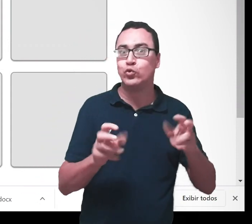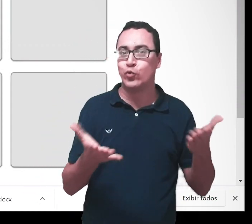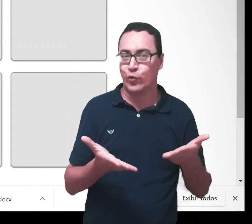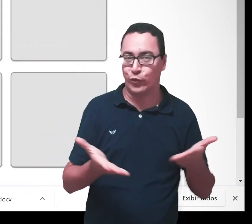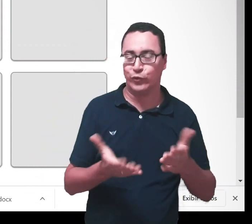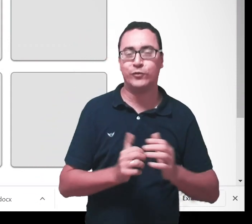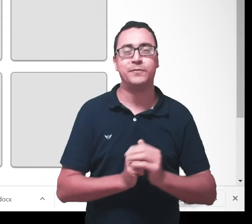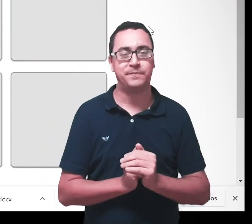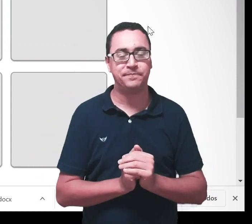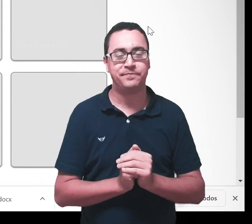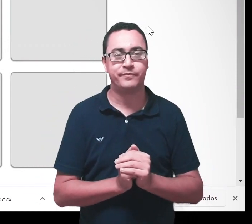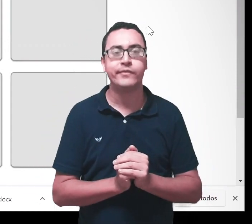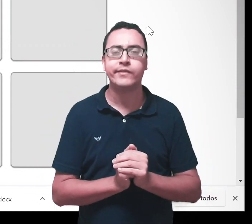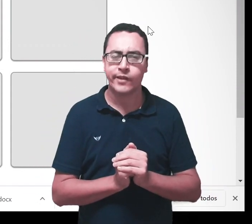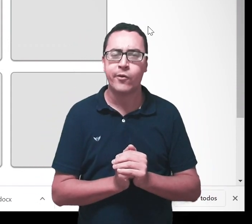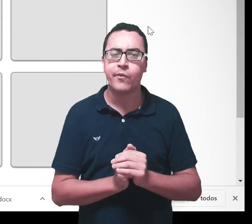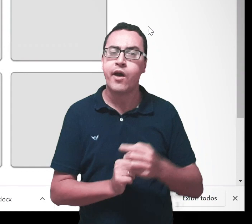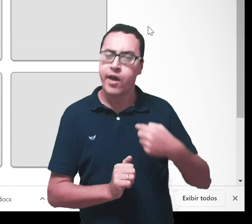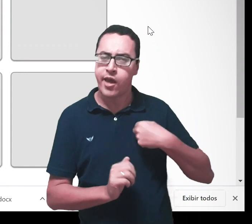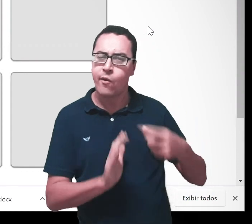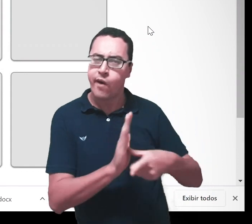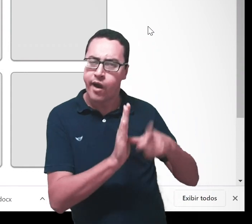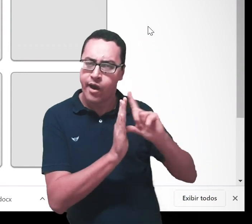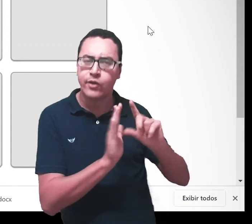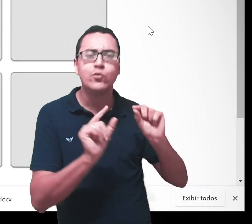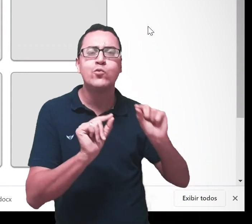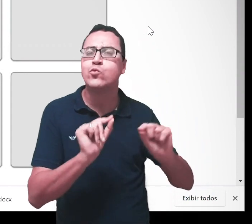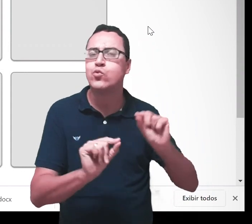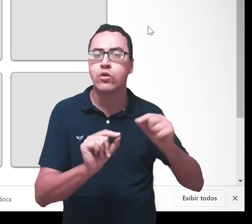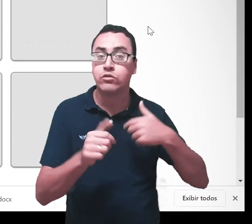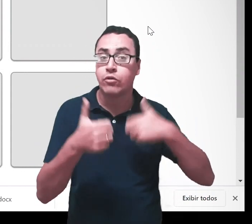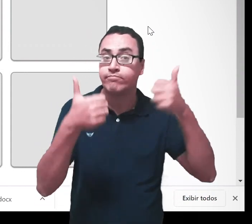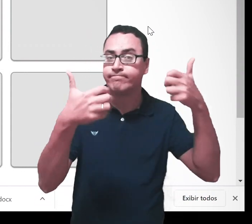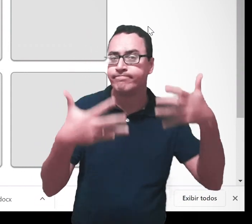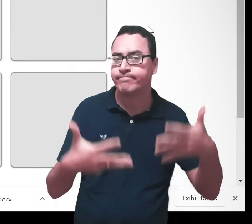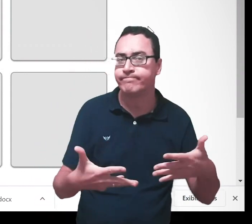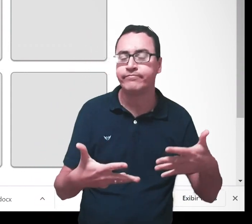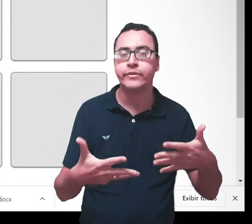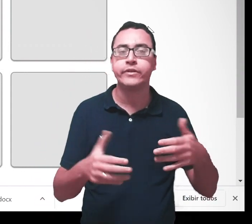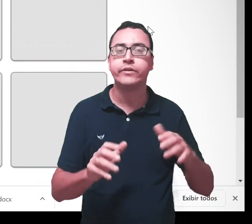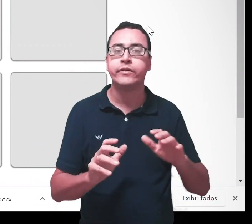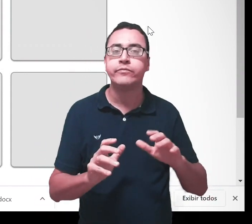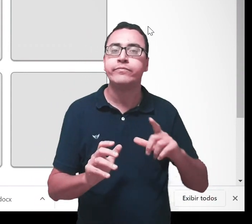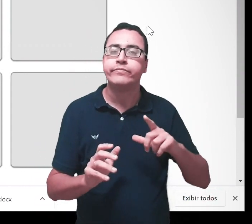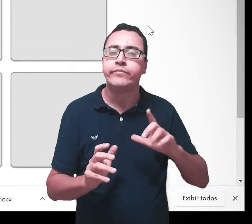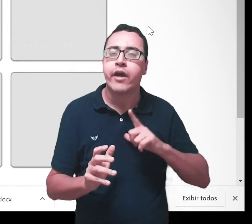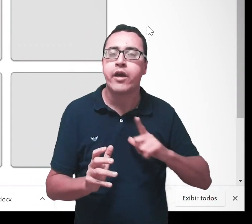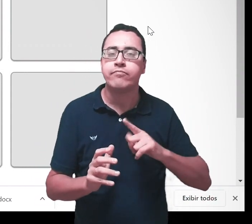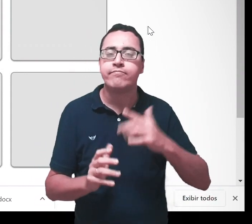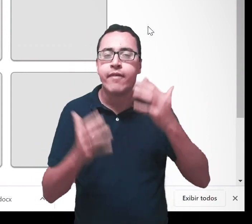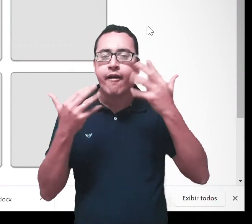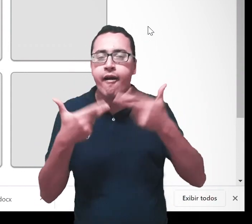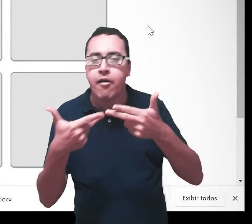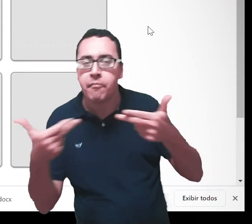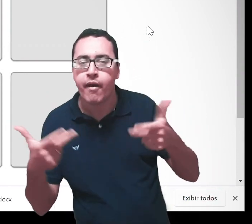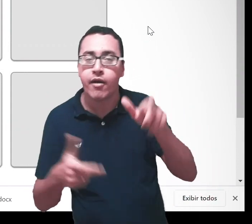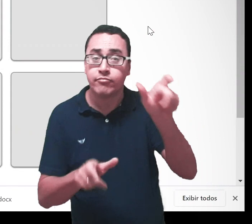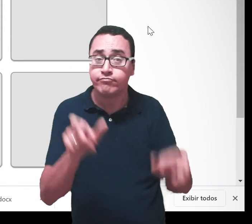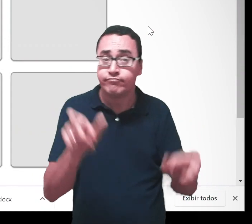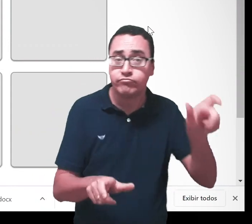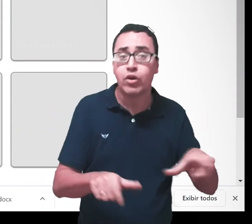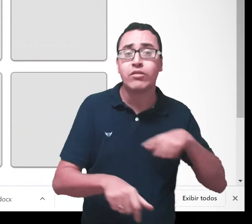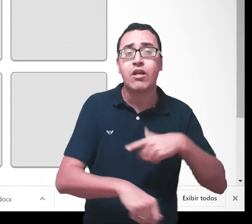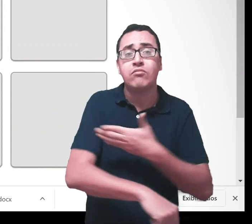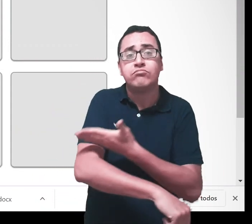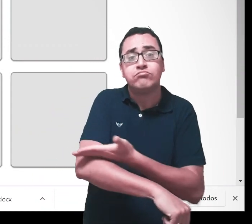Bom, antes de vir para cá, eu estava te contando que os seres vivos, eles possuem